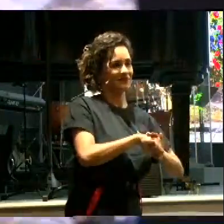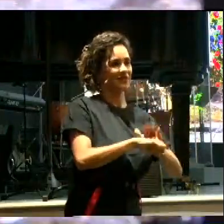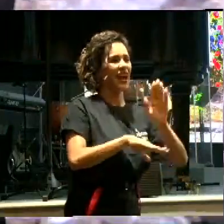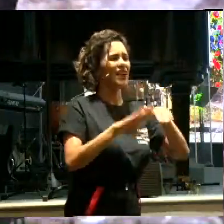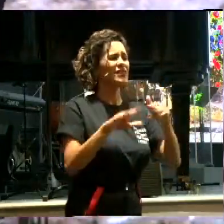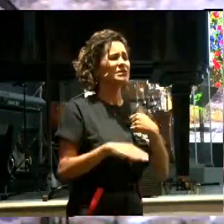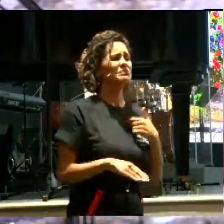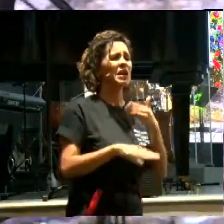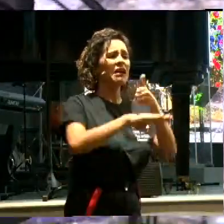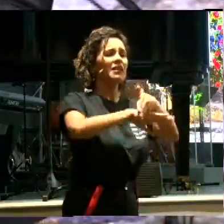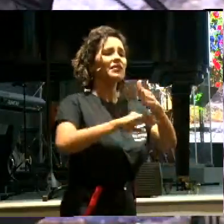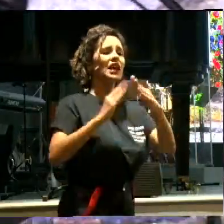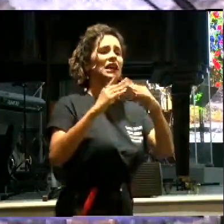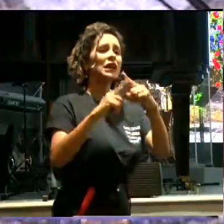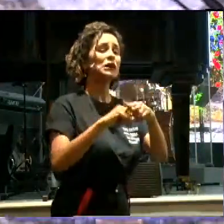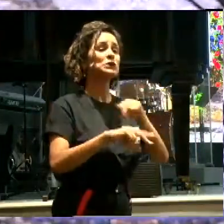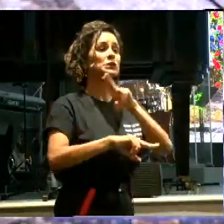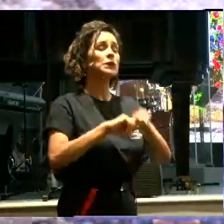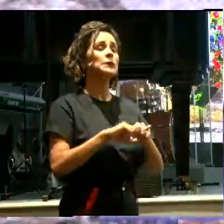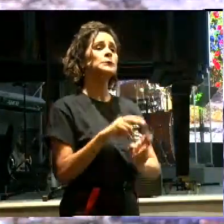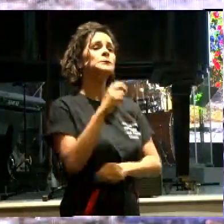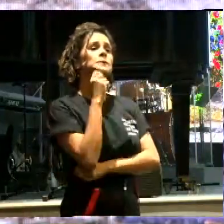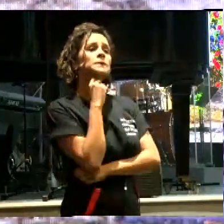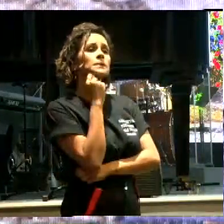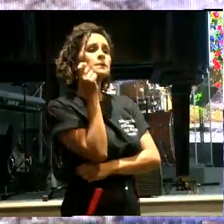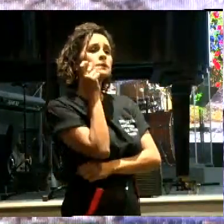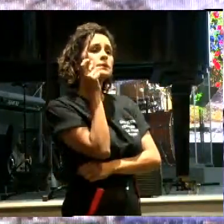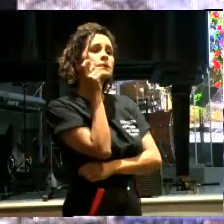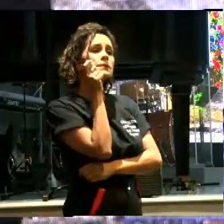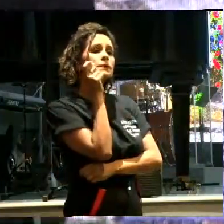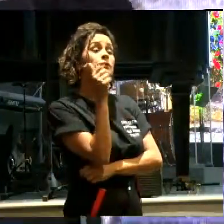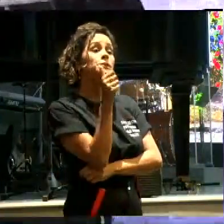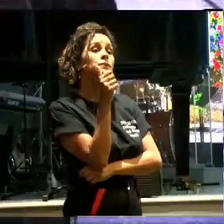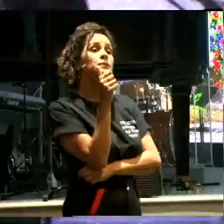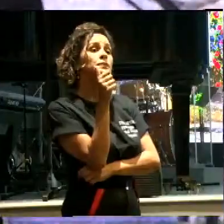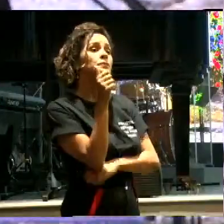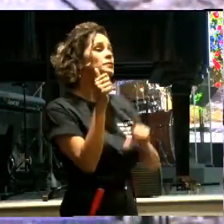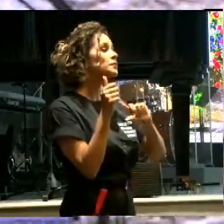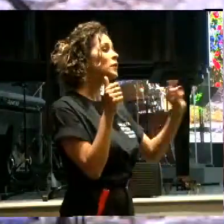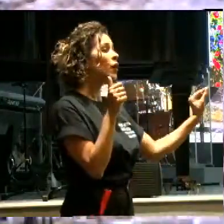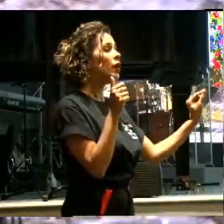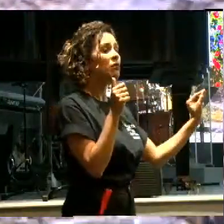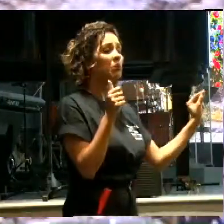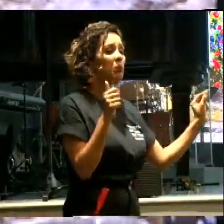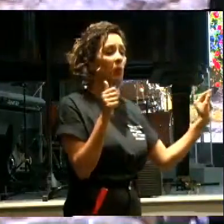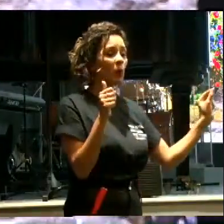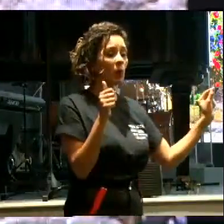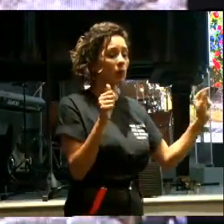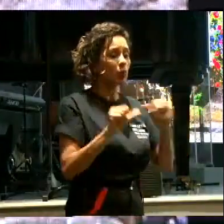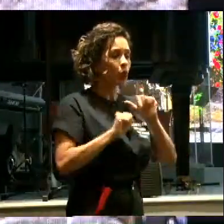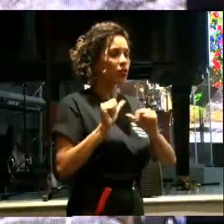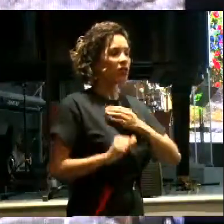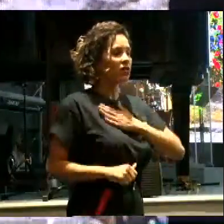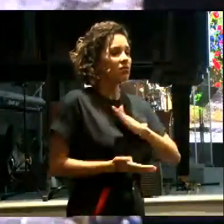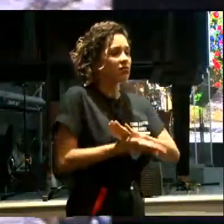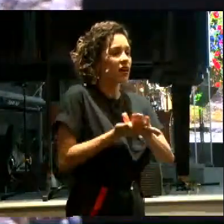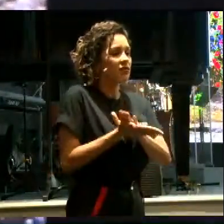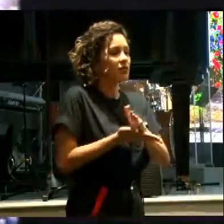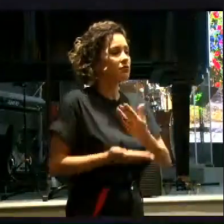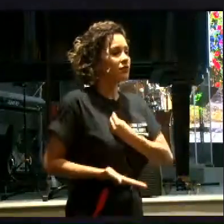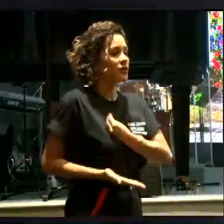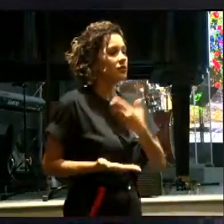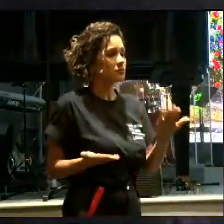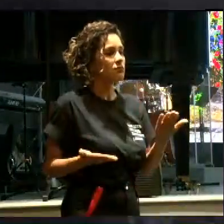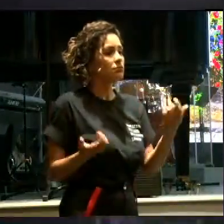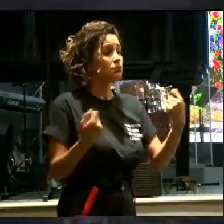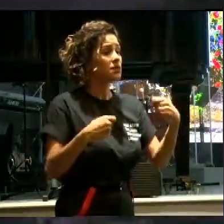que você entrou. Por quê? Porque você ouve a palavra, mas a gente não pode só ouvir a palavra, a gente tem que colocar essas palavras